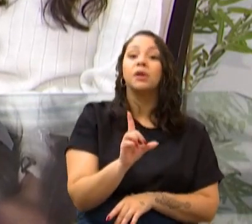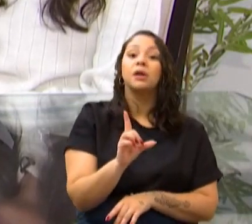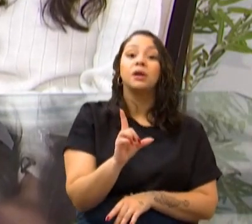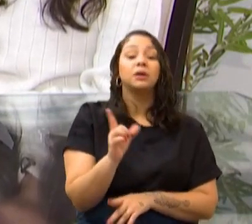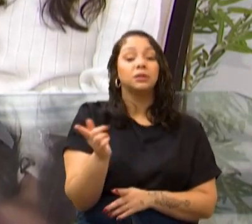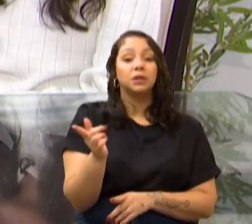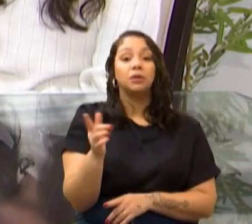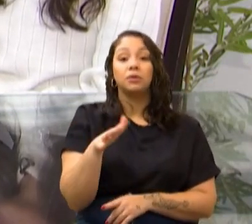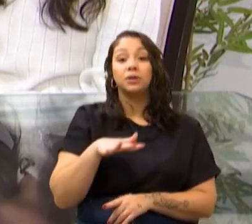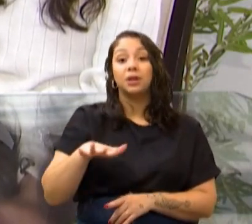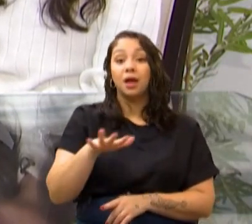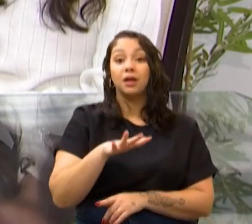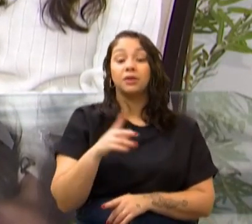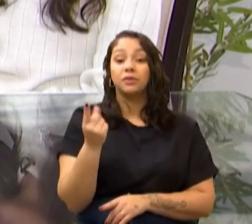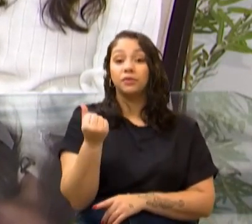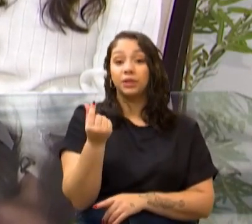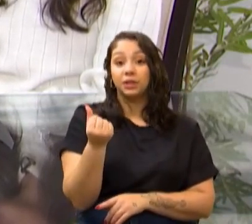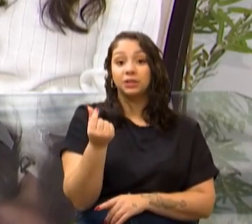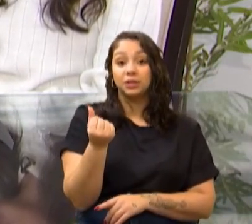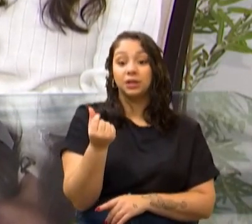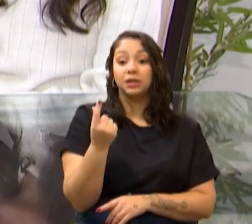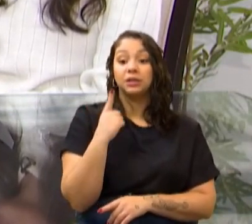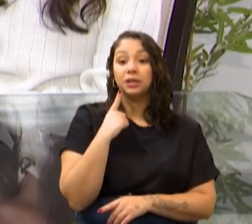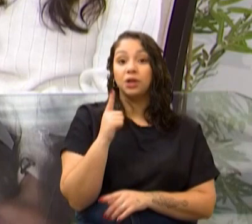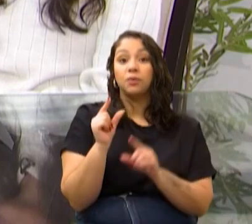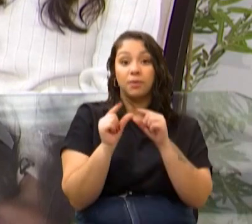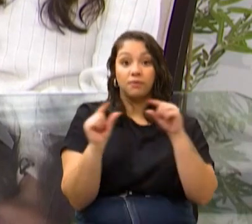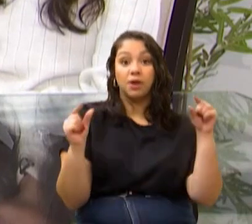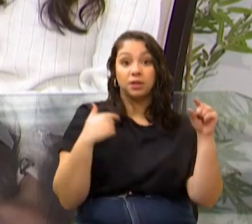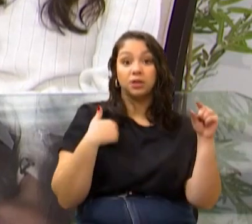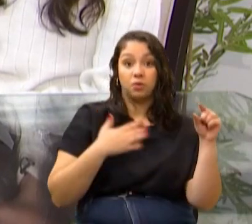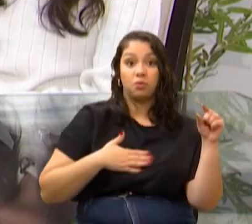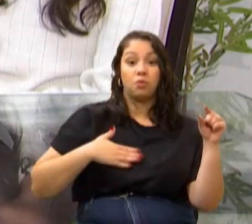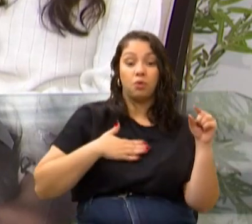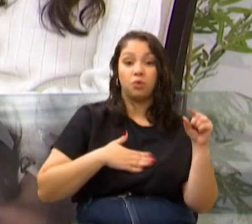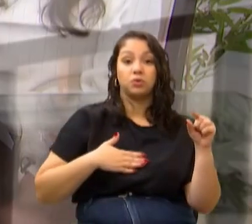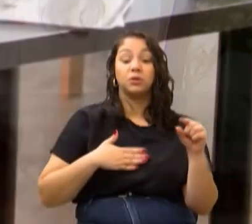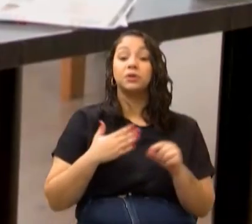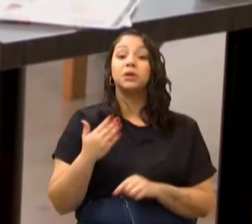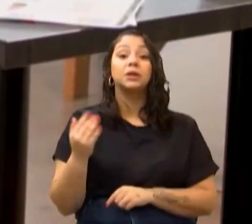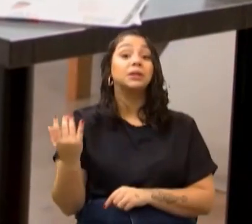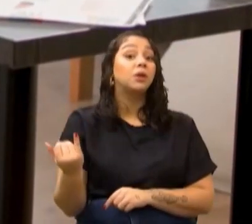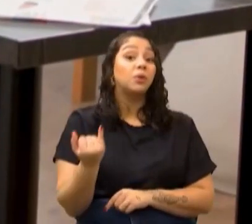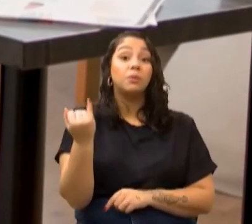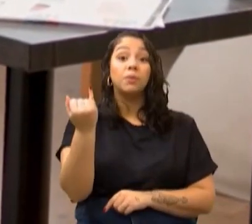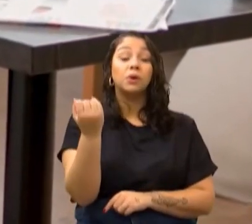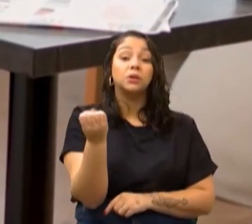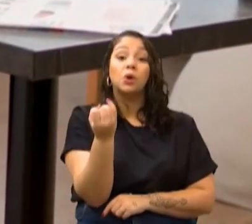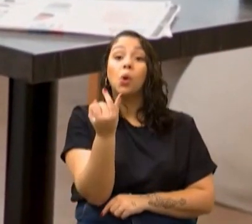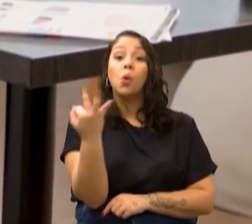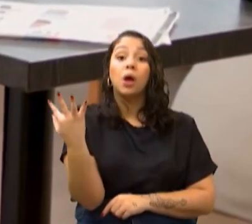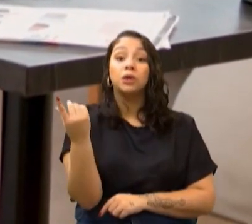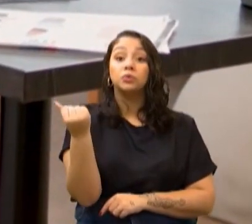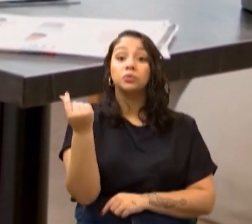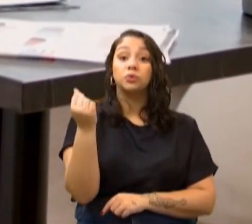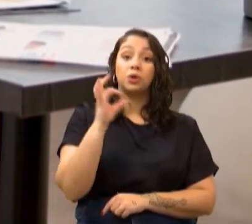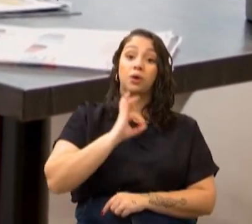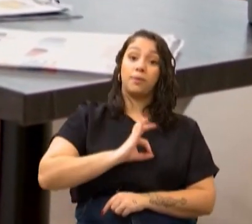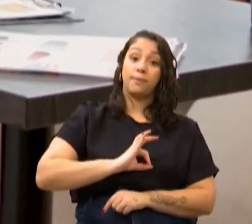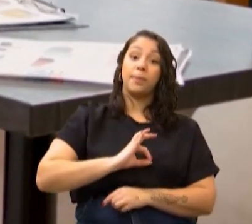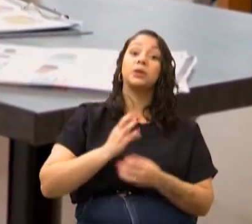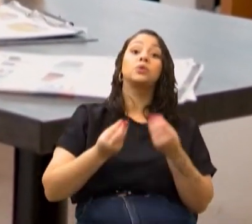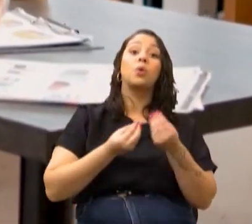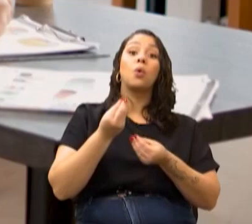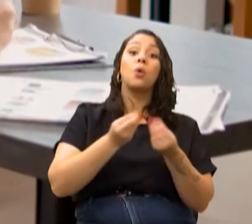seria fácil. Existe dentro da área financeira uma frase que eu gosto muito que diz assim: não importa o quanto você